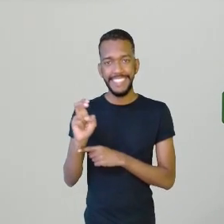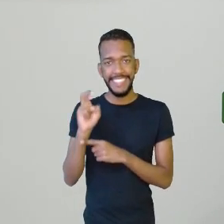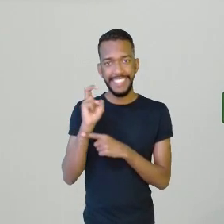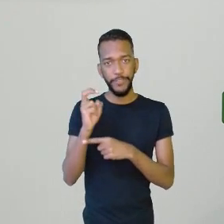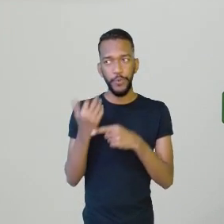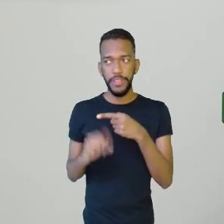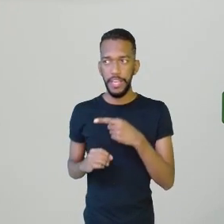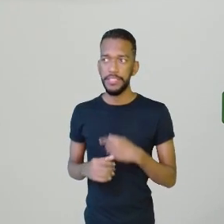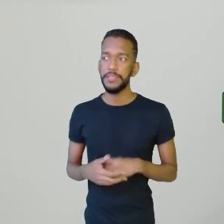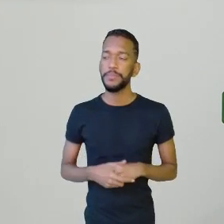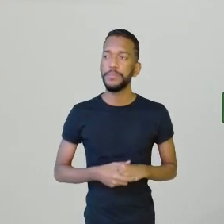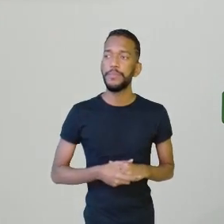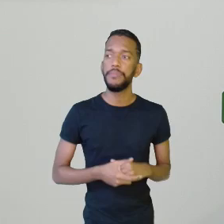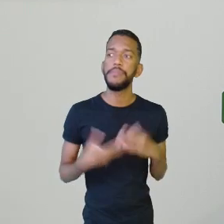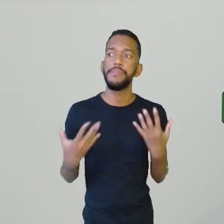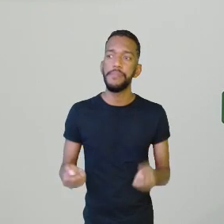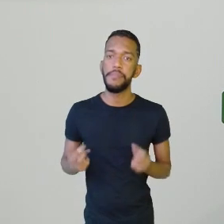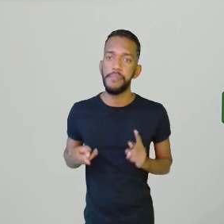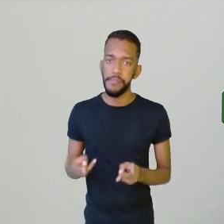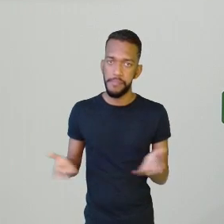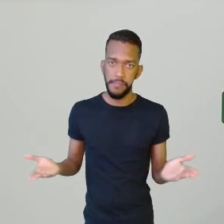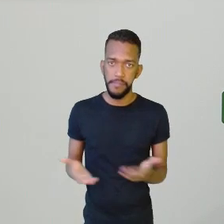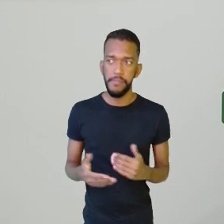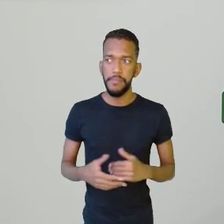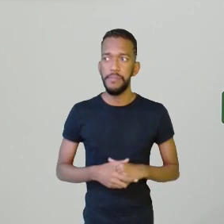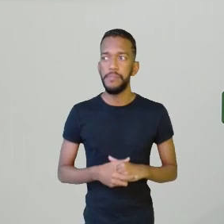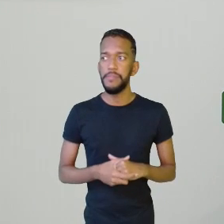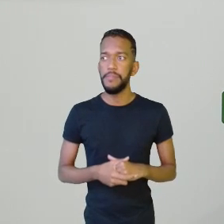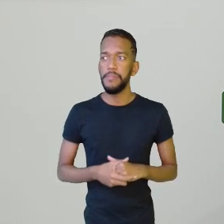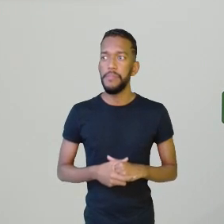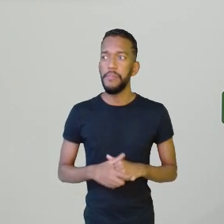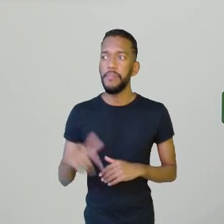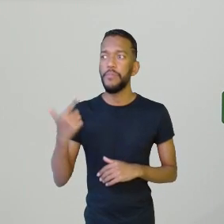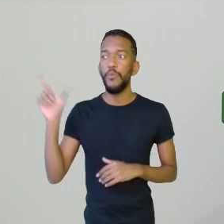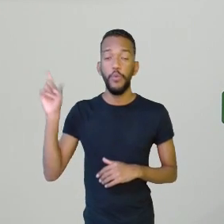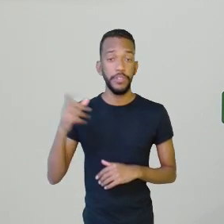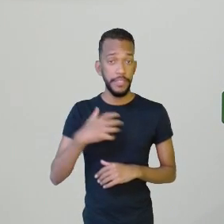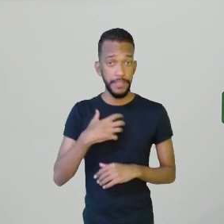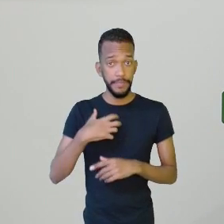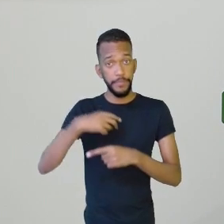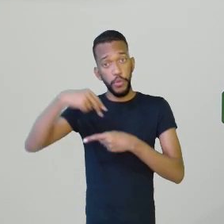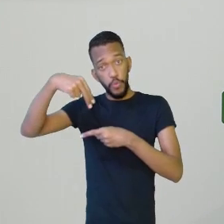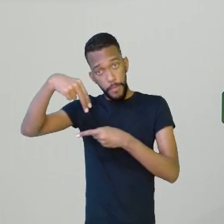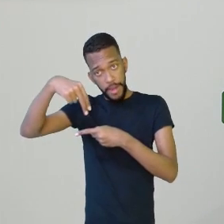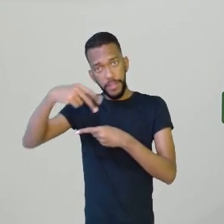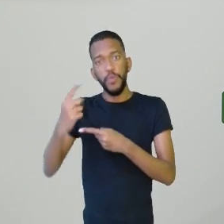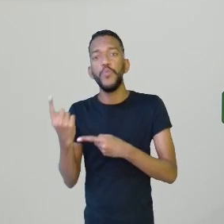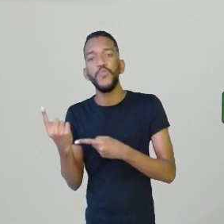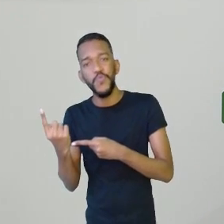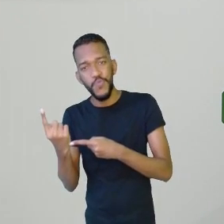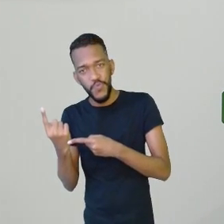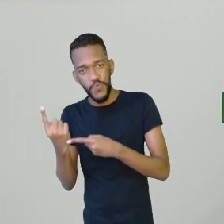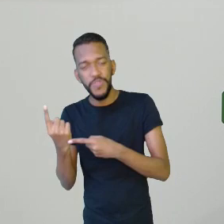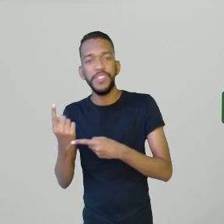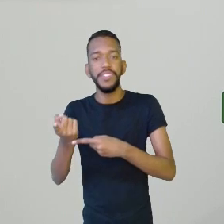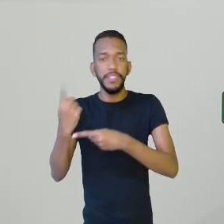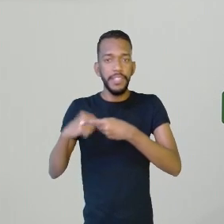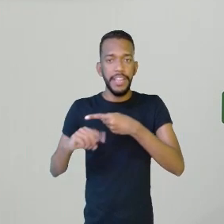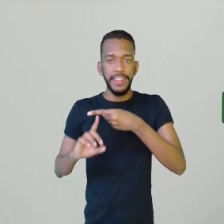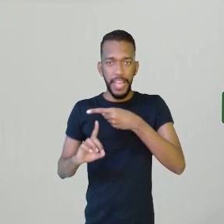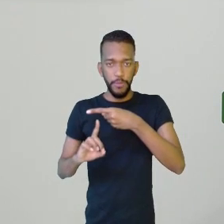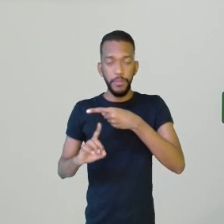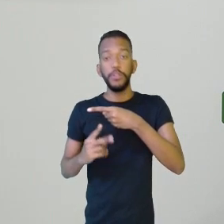fração. Vamos continuar. Outra fração, o numerador 1 e o